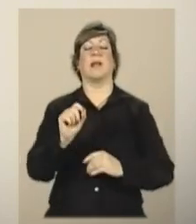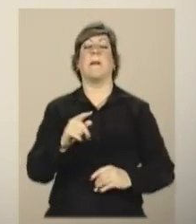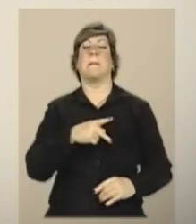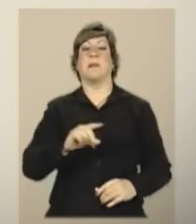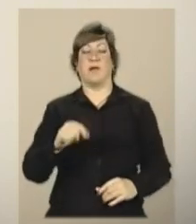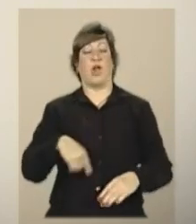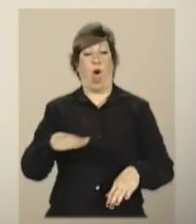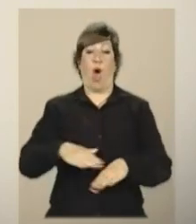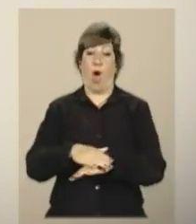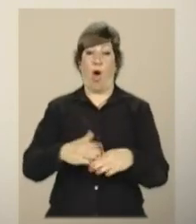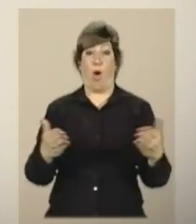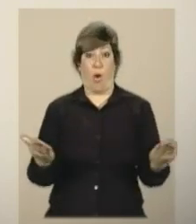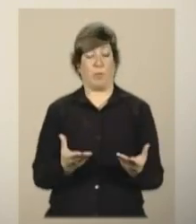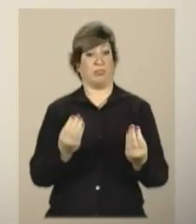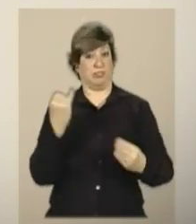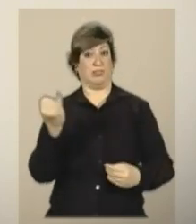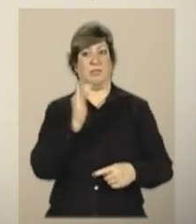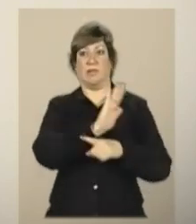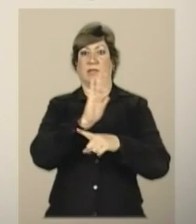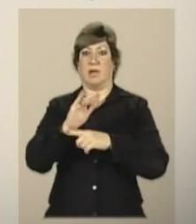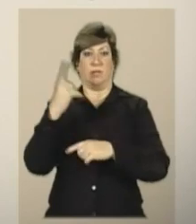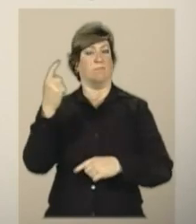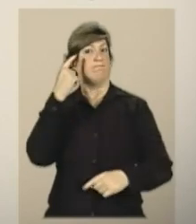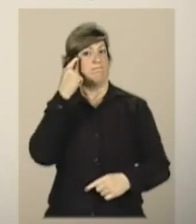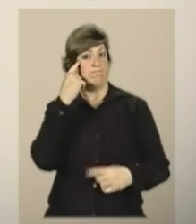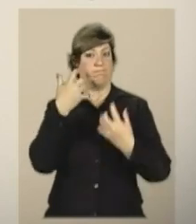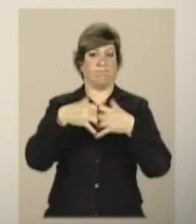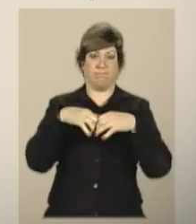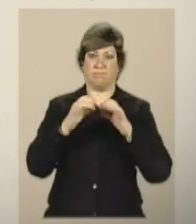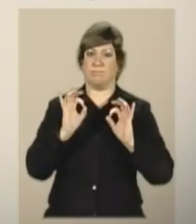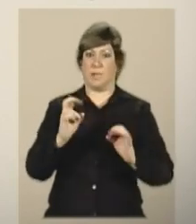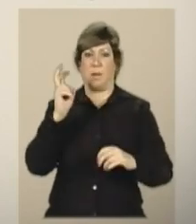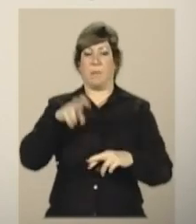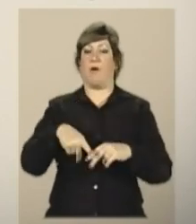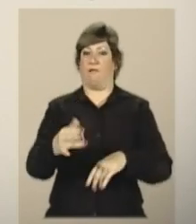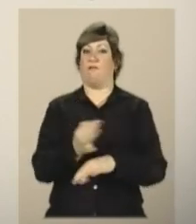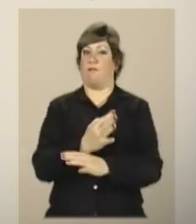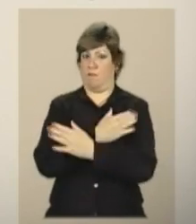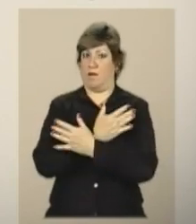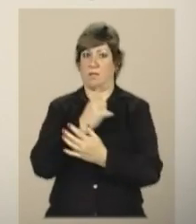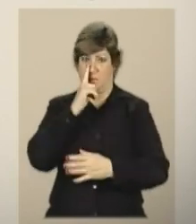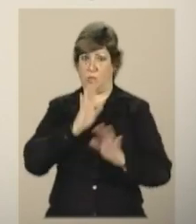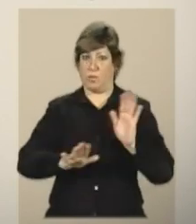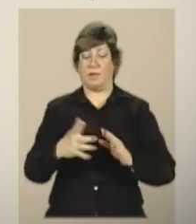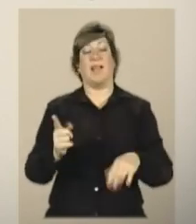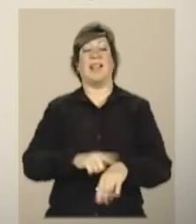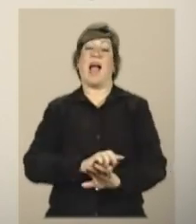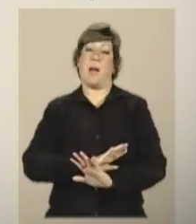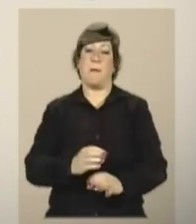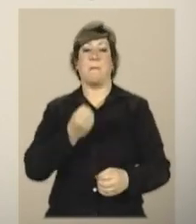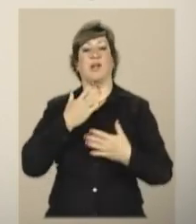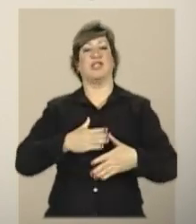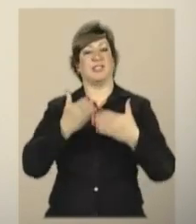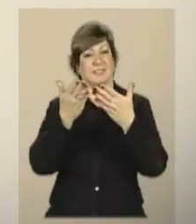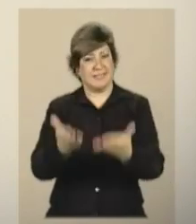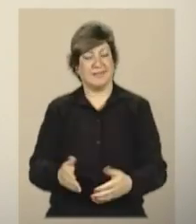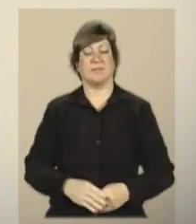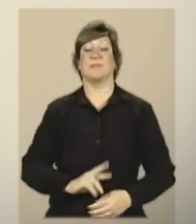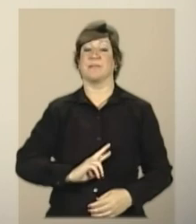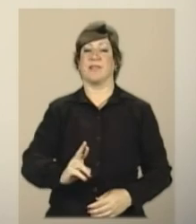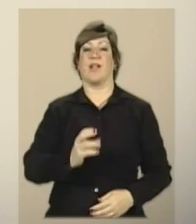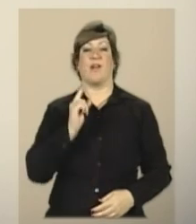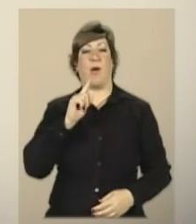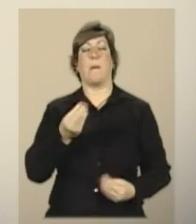certeza nossa conversa de hoje vai fazer muito motorista refletir sobre a volta do feriado Infelizmente o nosso tempo acabou bom descanso para senhora